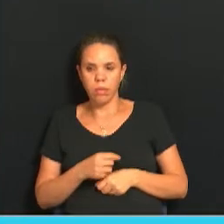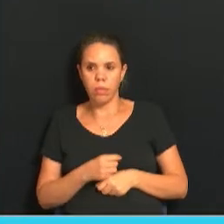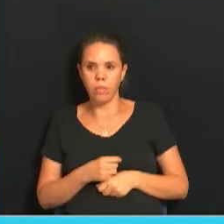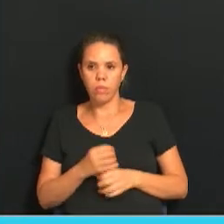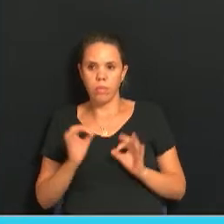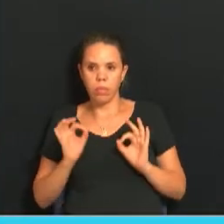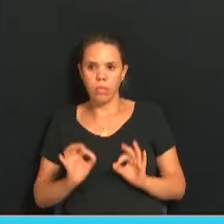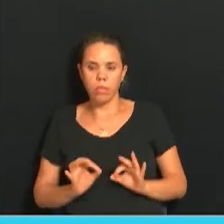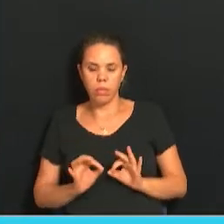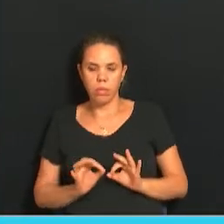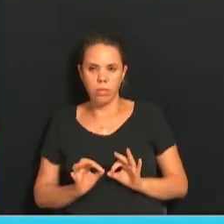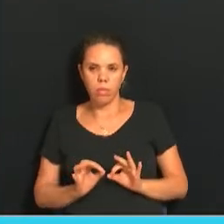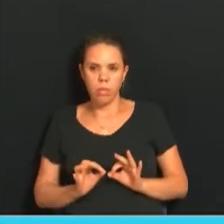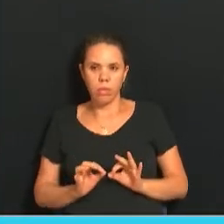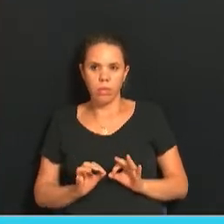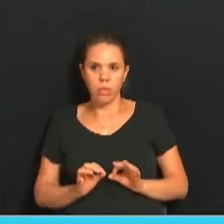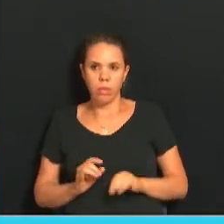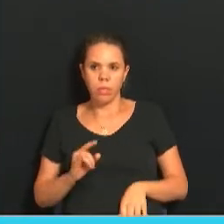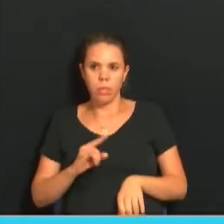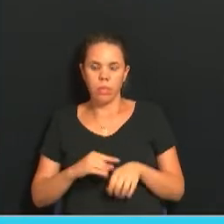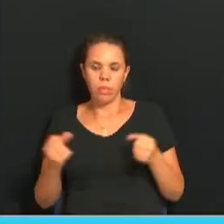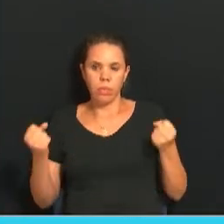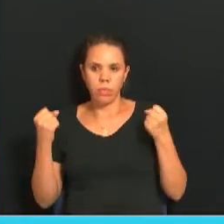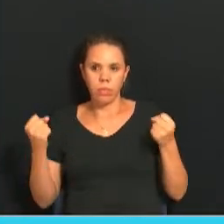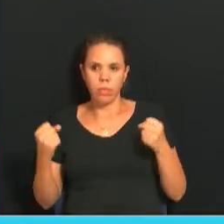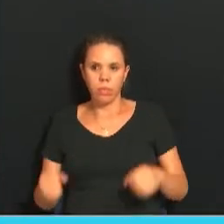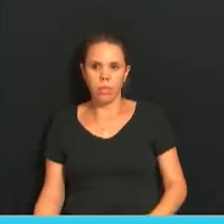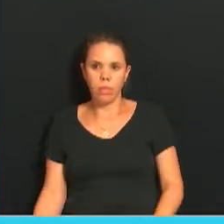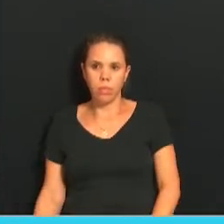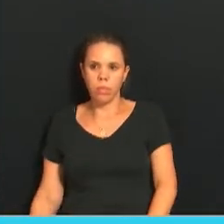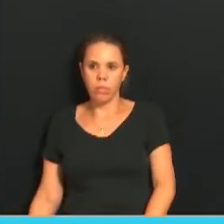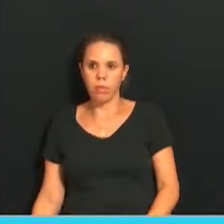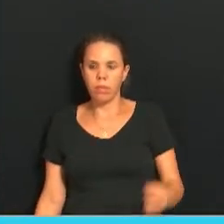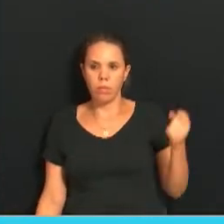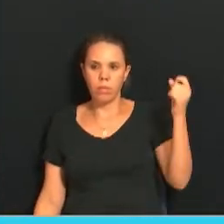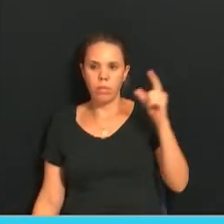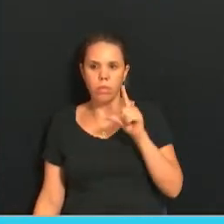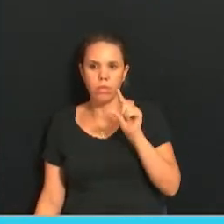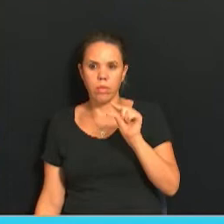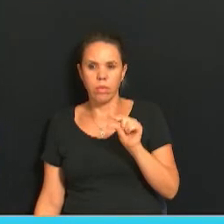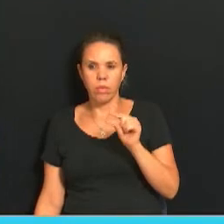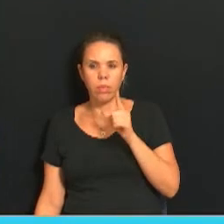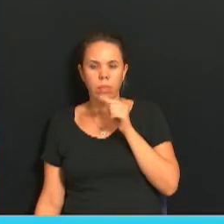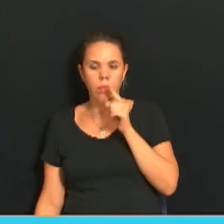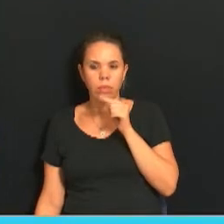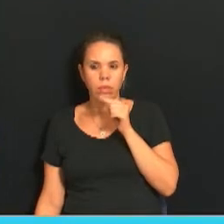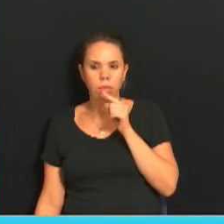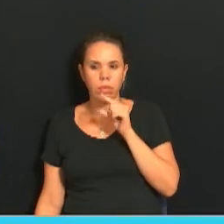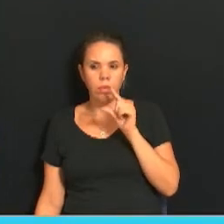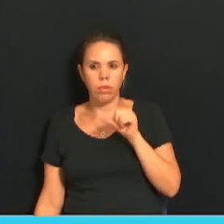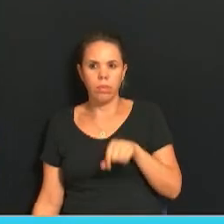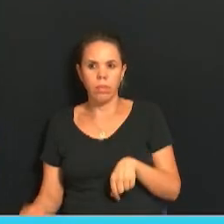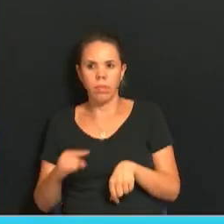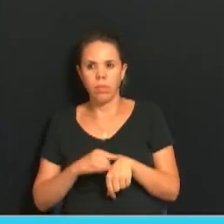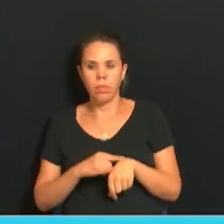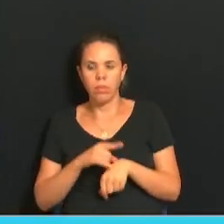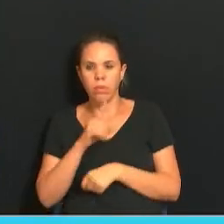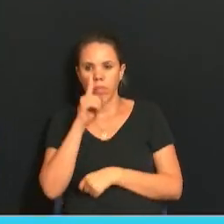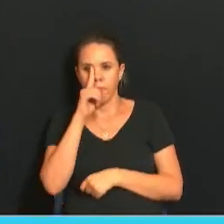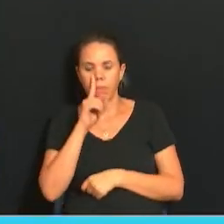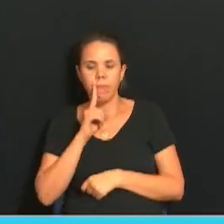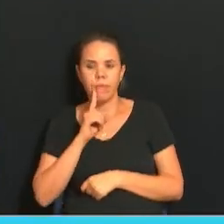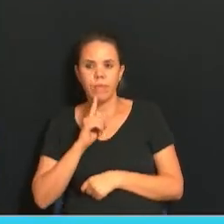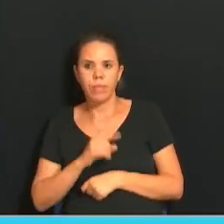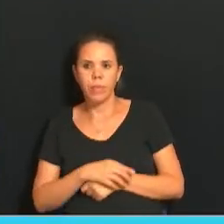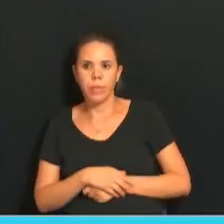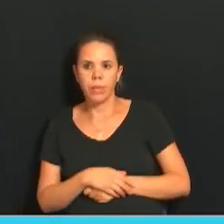diluída. Quando você faz um exercício físico embaixo do sol, bebe menos água, o xixi vai ficar mais cor de abóbora, mais concentrado.